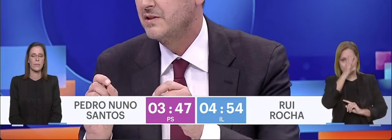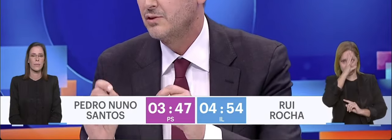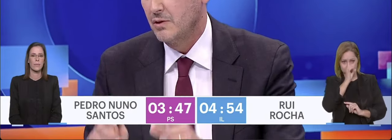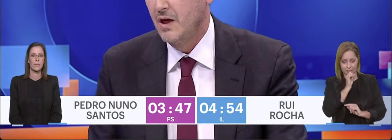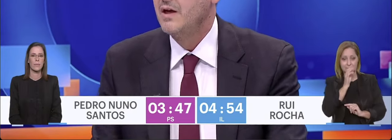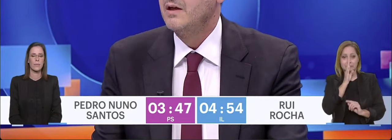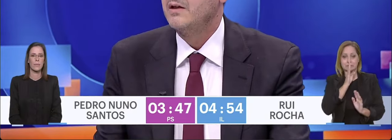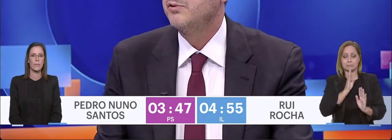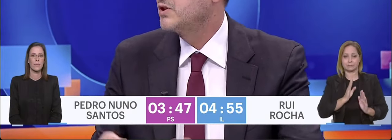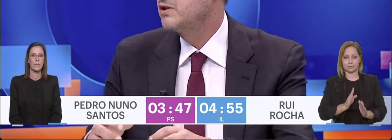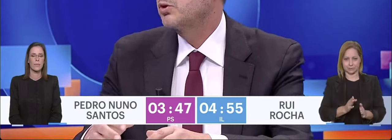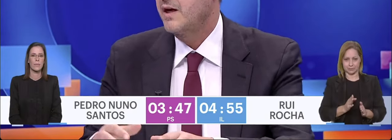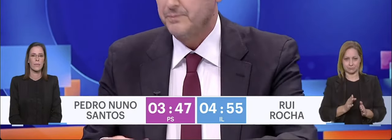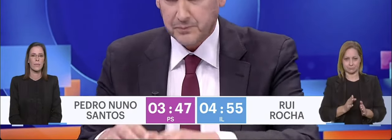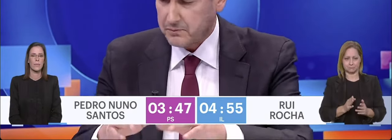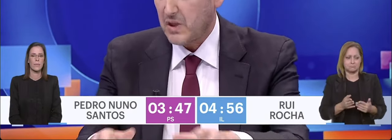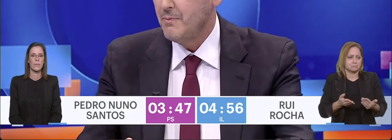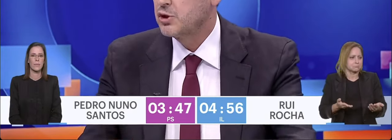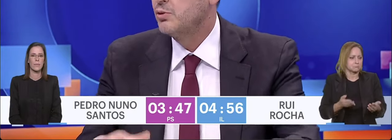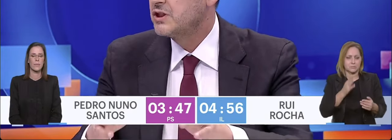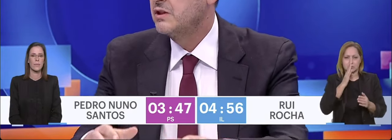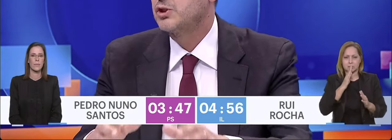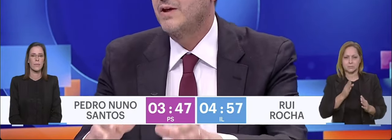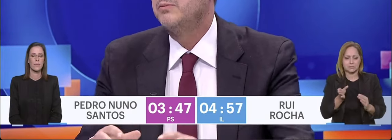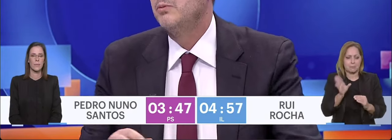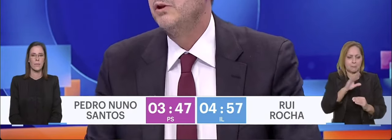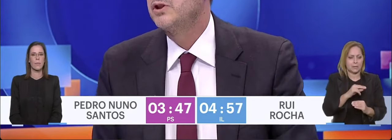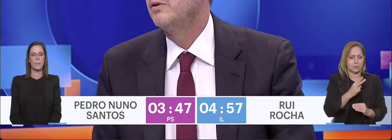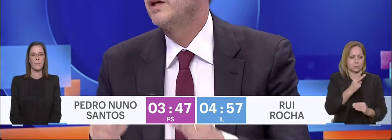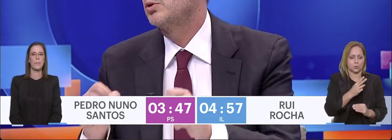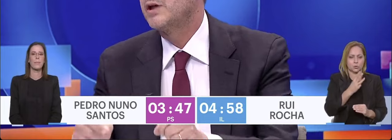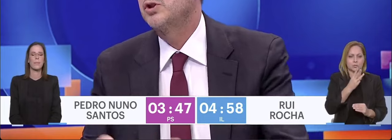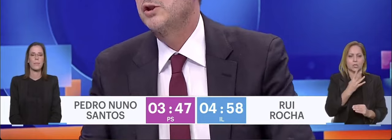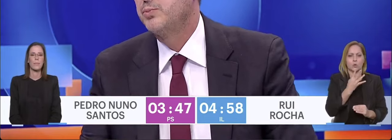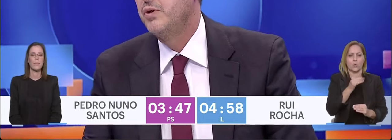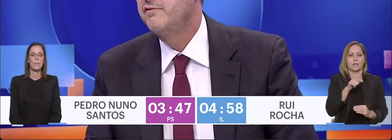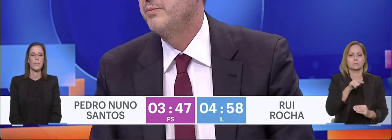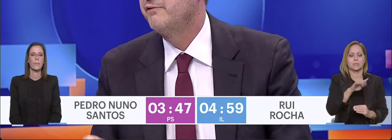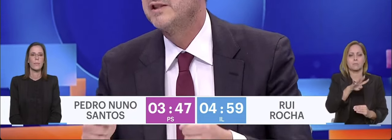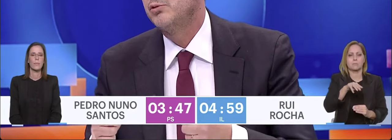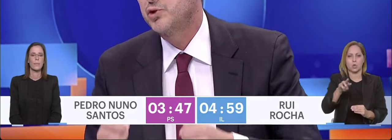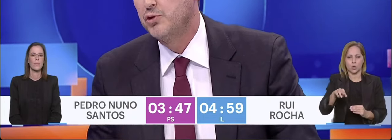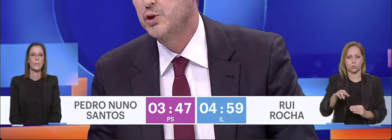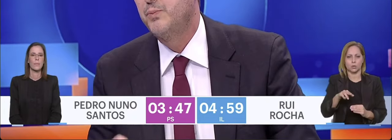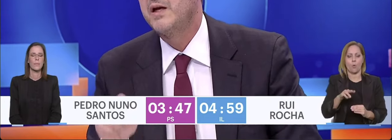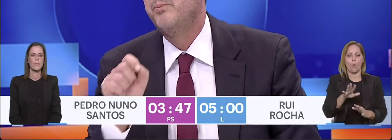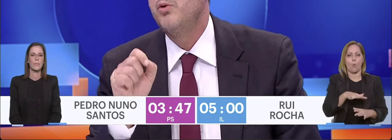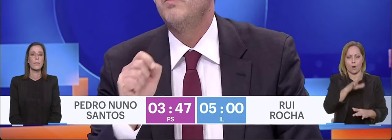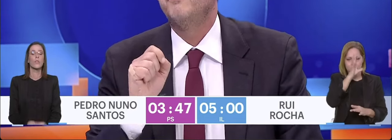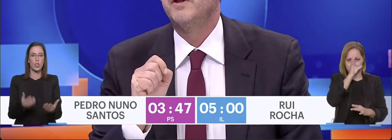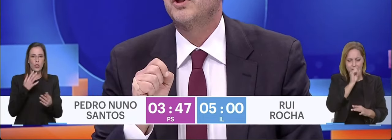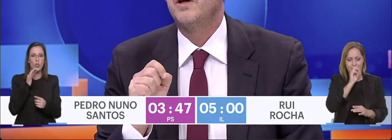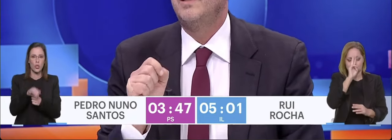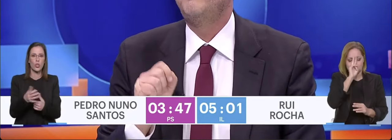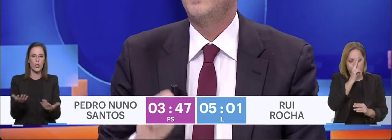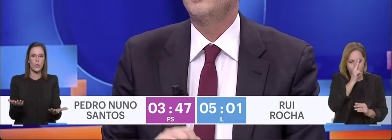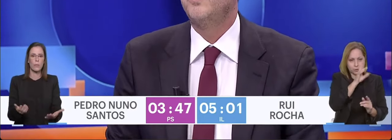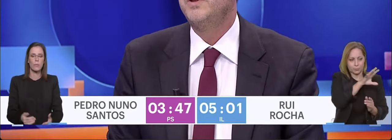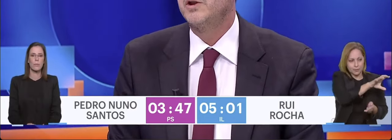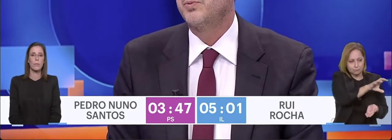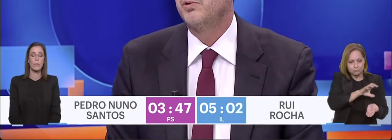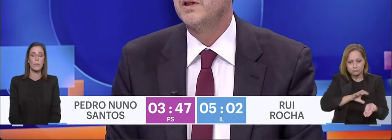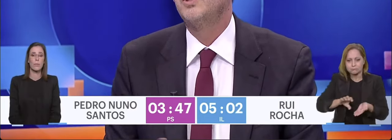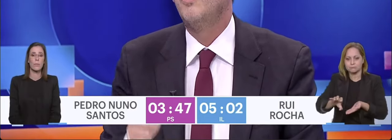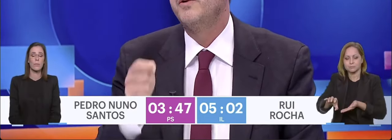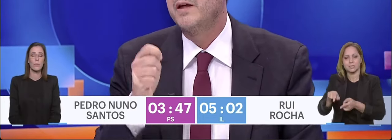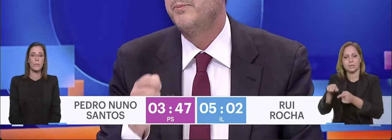se for preciso se for preciso ir buscar mais dois três 4000 milhões onde é que o Estado está disponível para fazer um esforço para por uma vez aliviar as